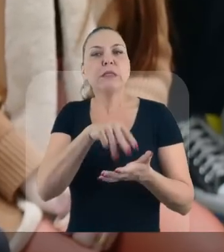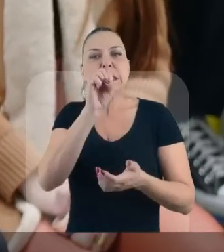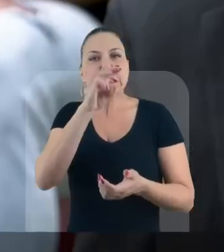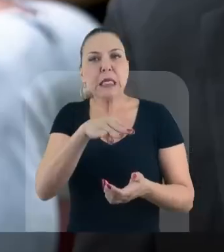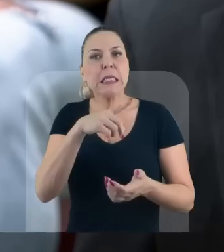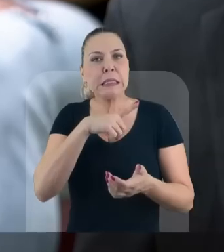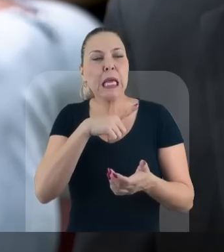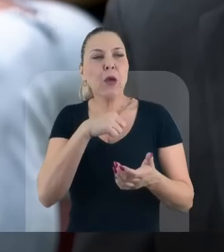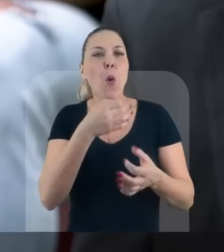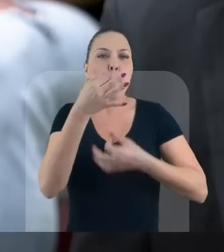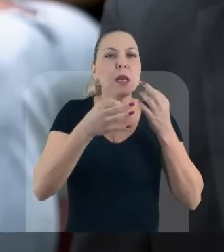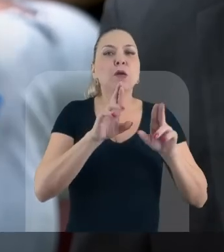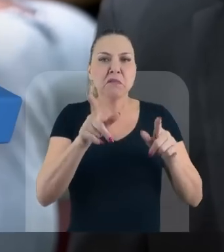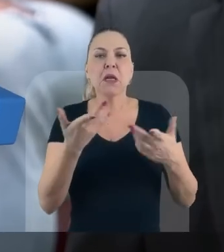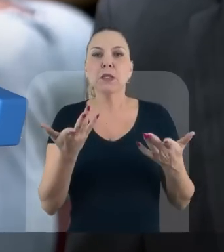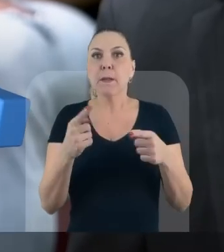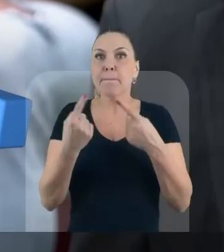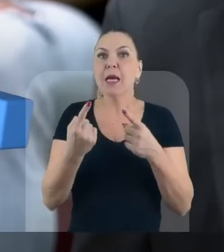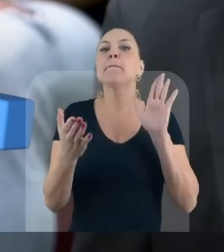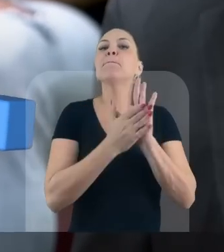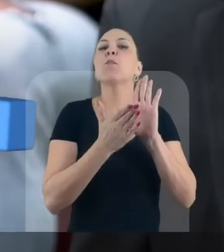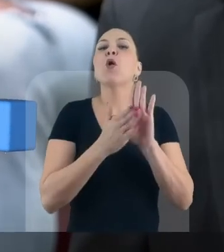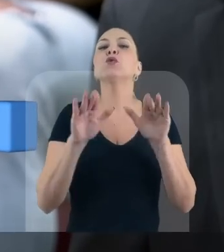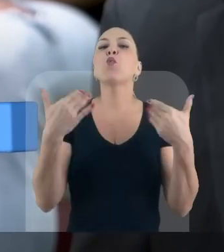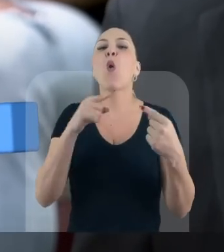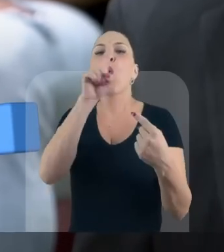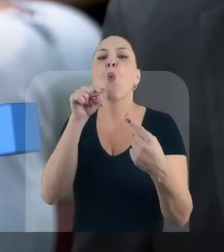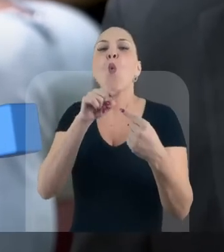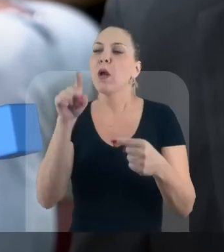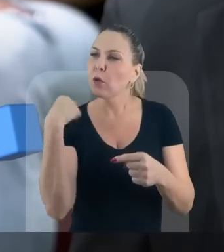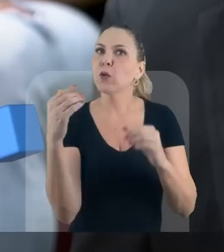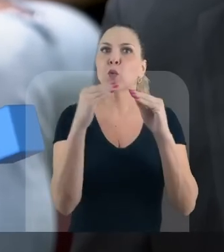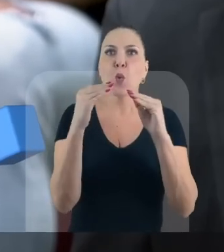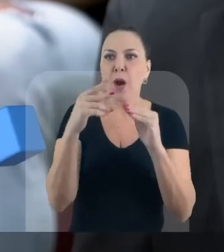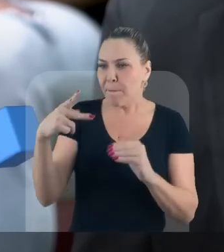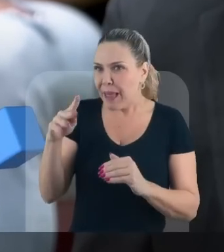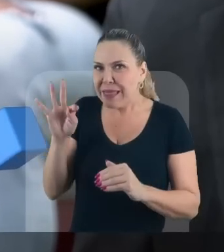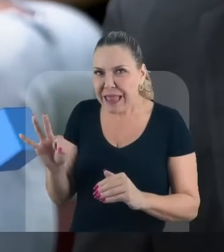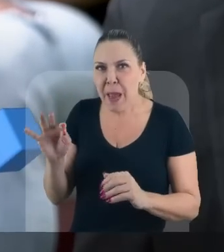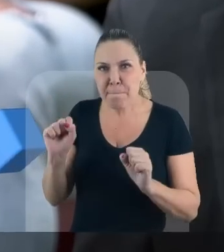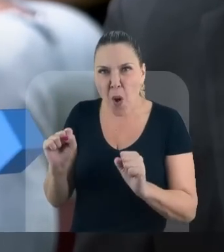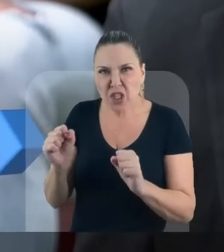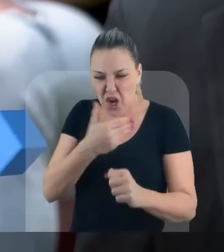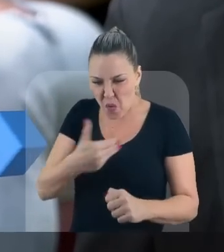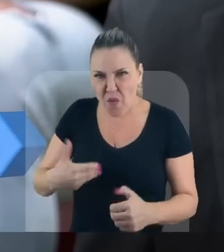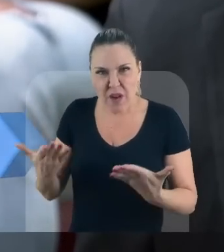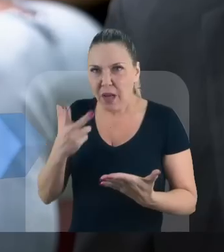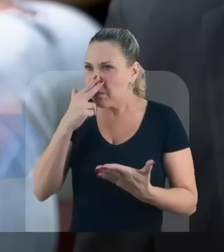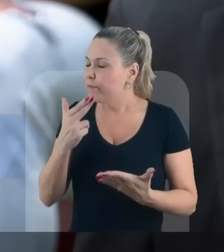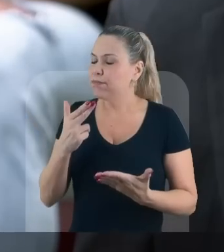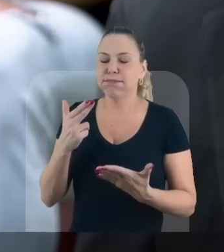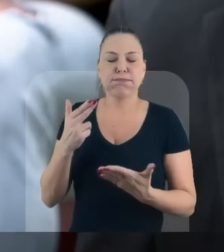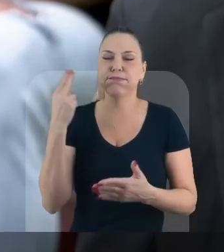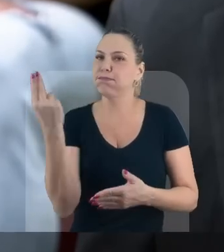Agora, todos temos um propósito e concordamos nisso. A gente não pode viver num país onde o PT governa. A gente já está vendo o